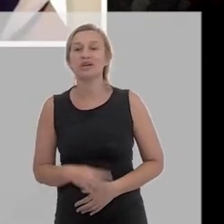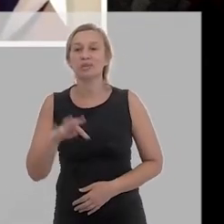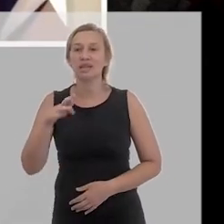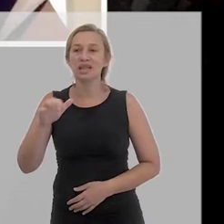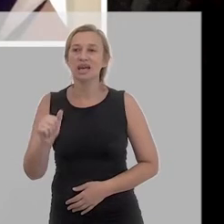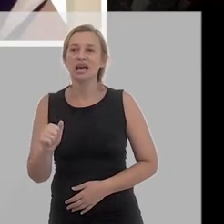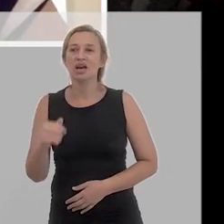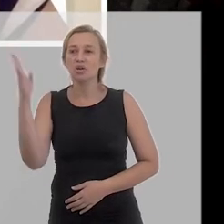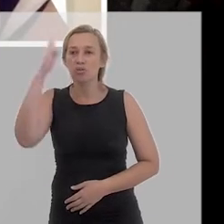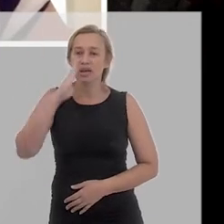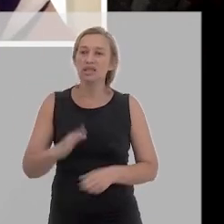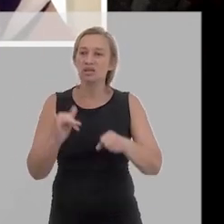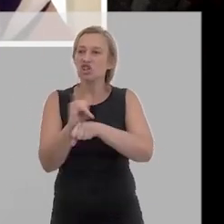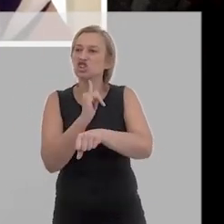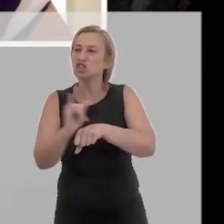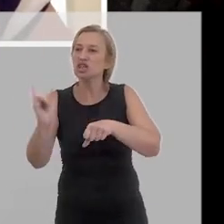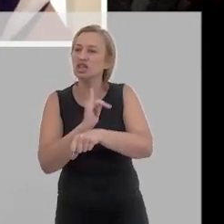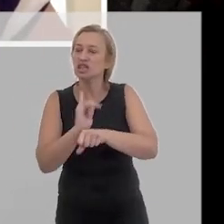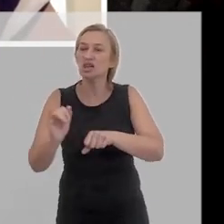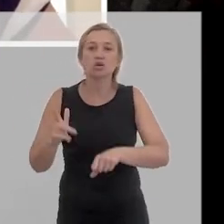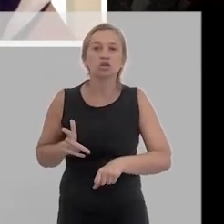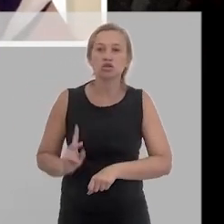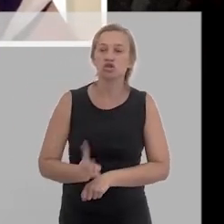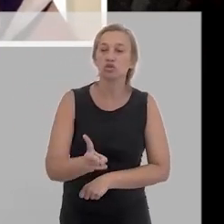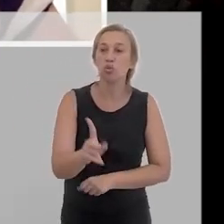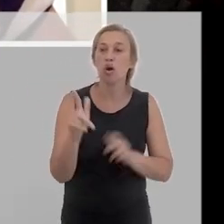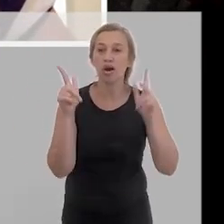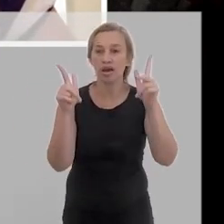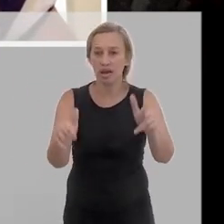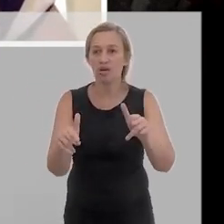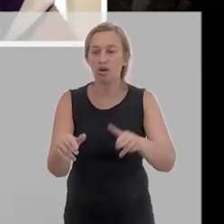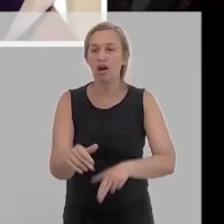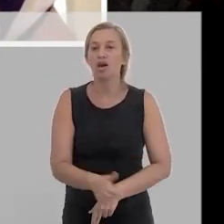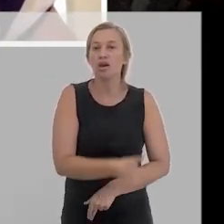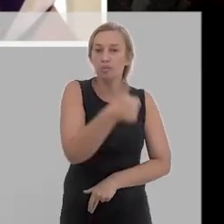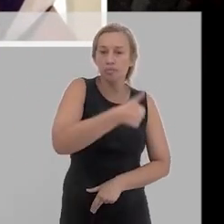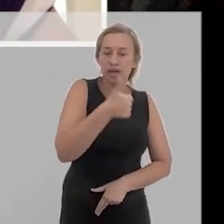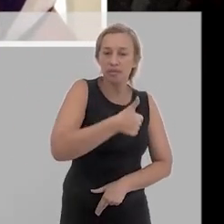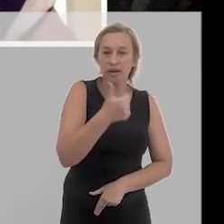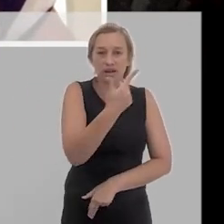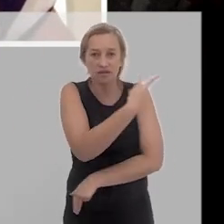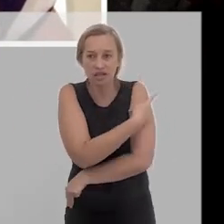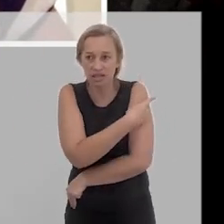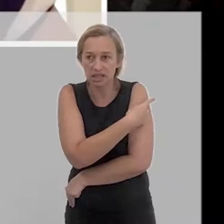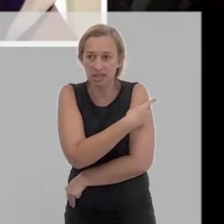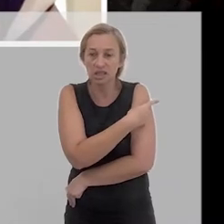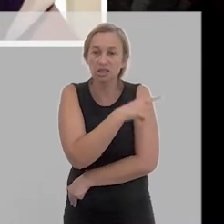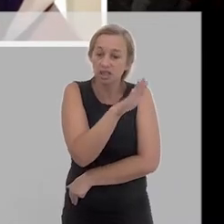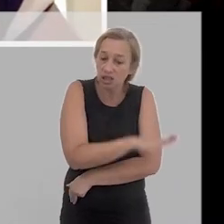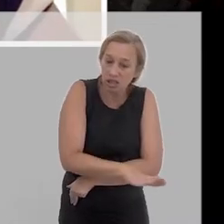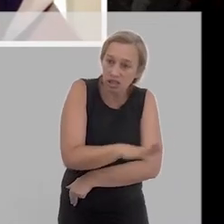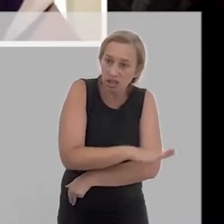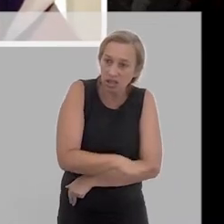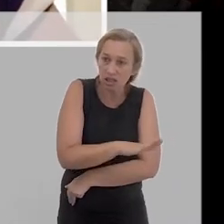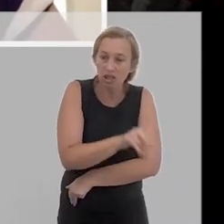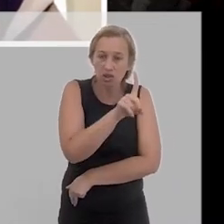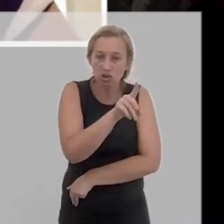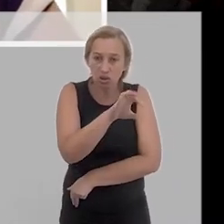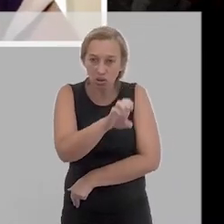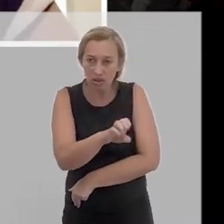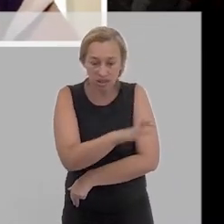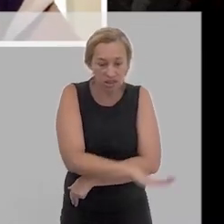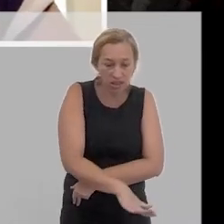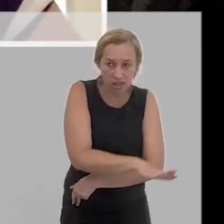pergunta, Marcela. O Brasil adotou a estratégia de manter a mesma dose, fez a primeira vacinação